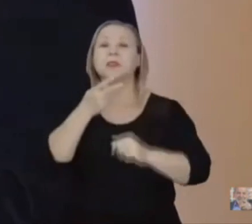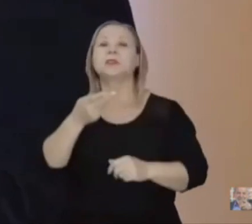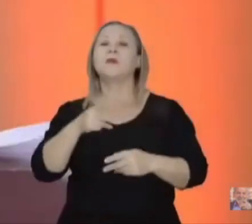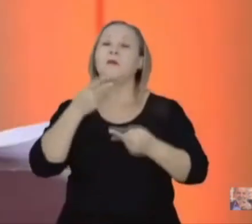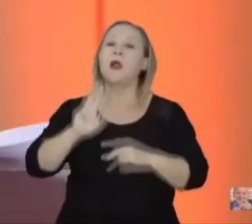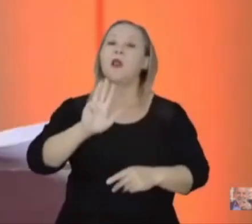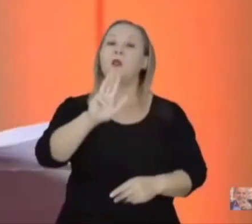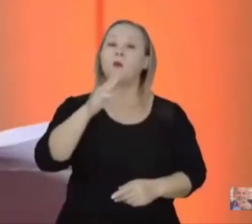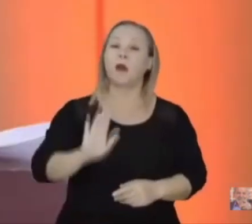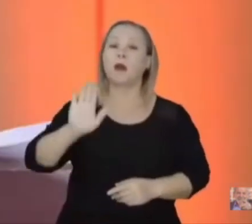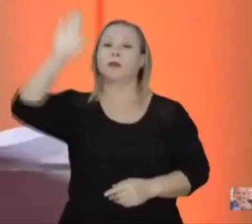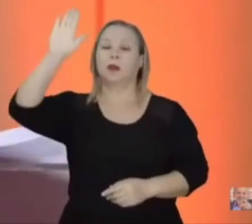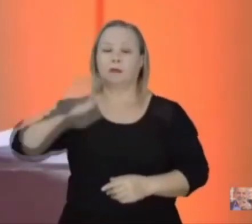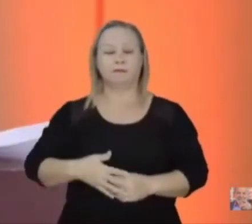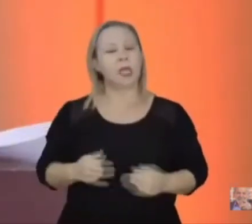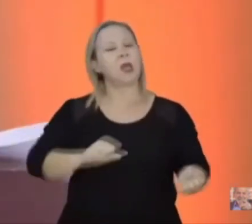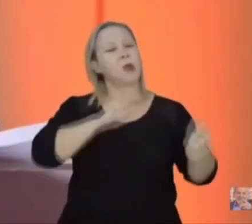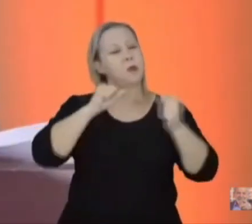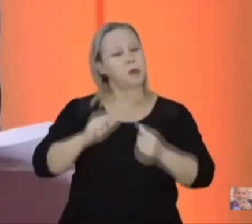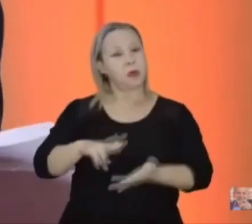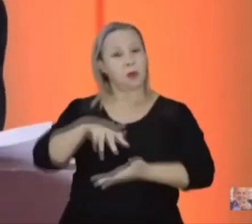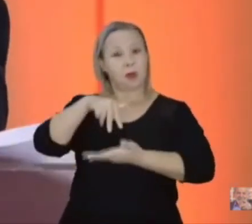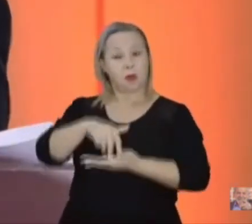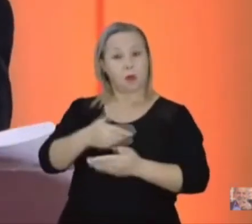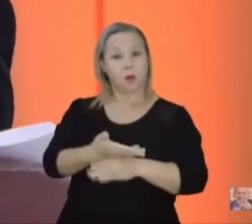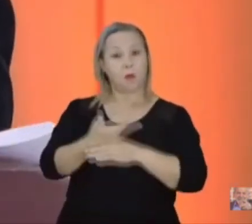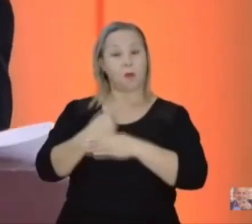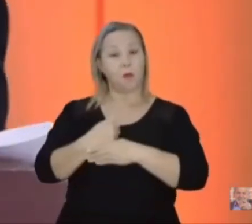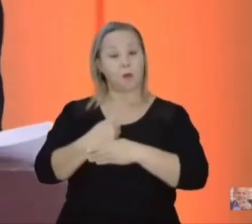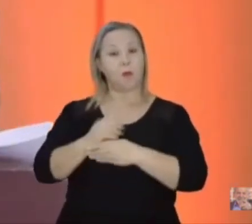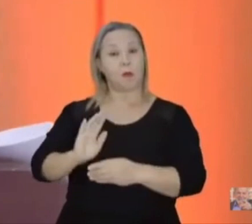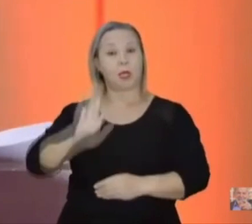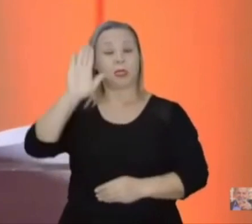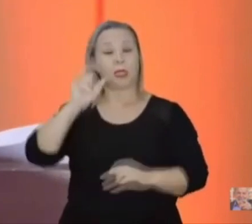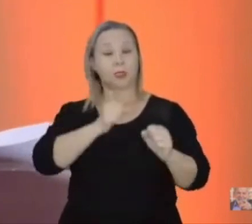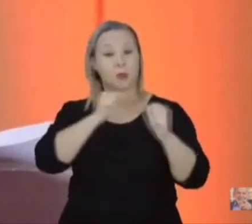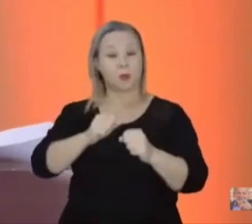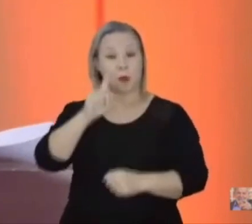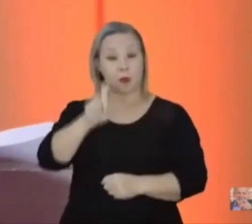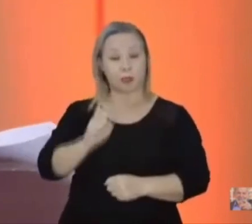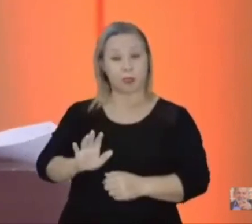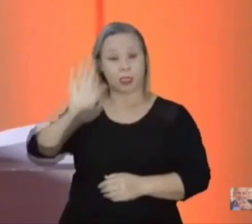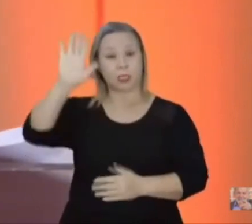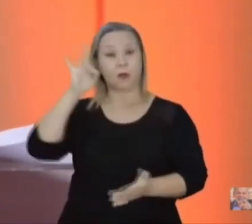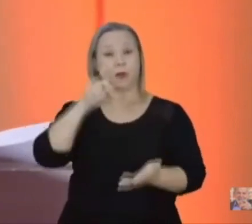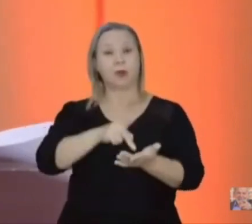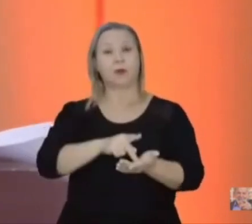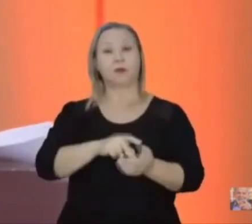eu poderei me colocar como pré-candidato e só posso ser candidato oficialmente quando houver convenção em